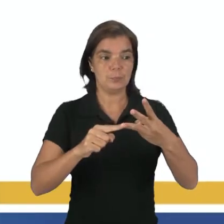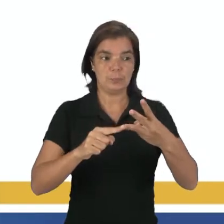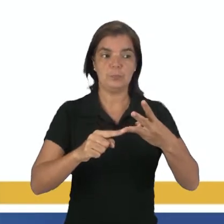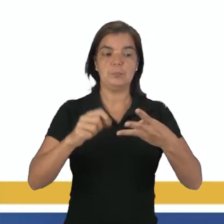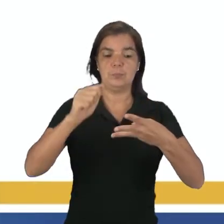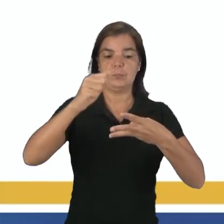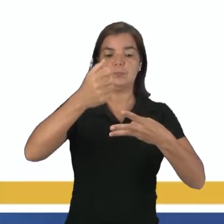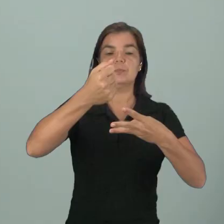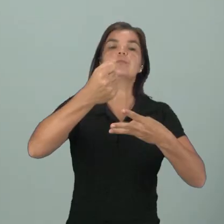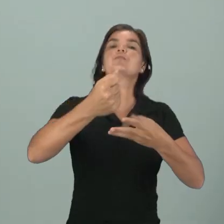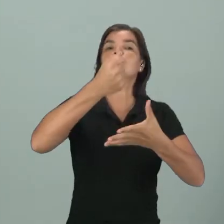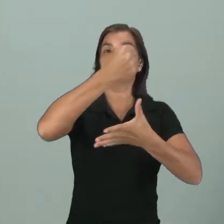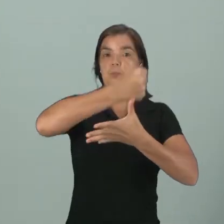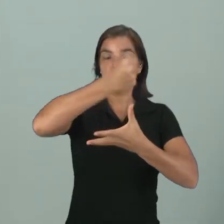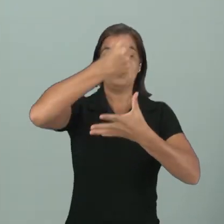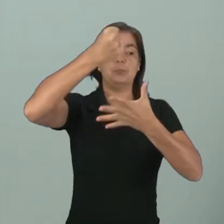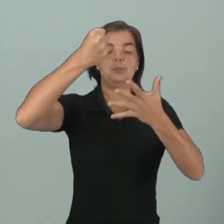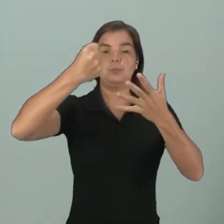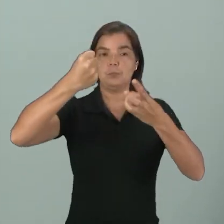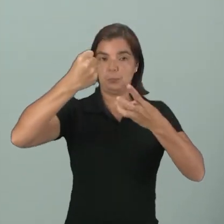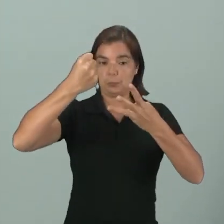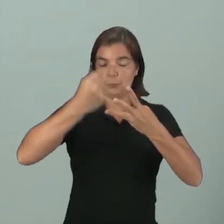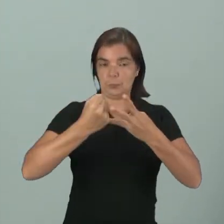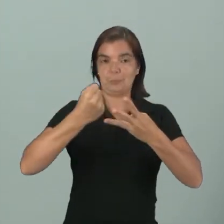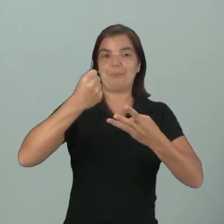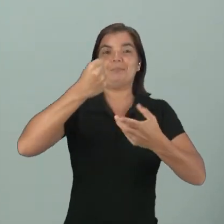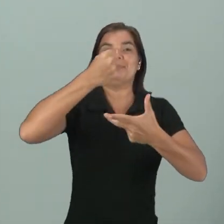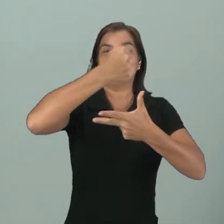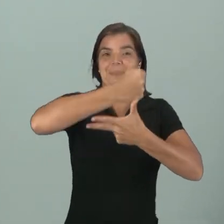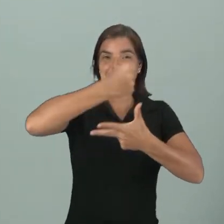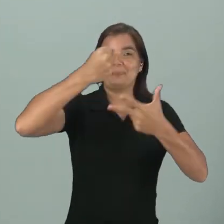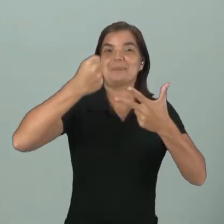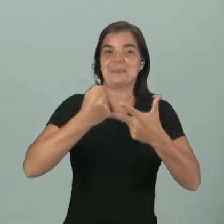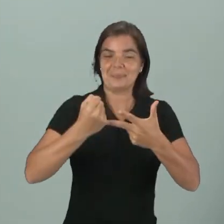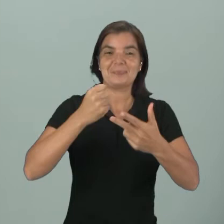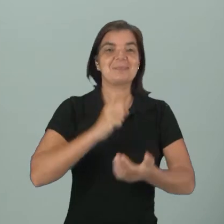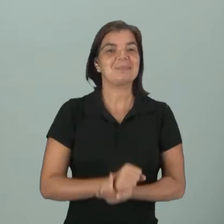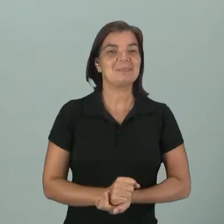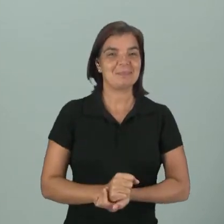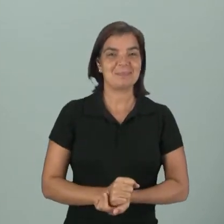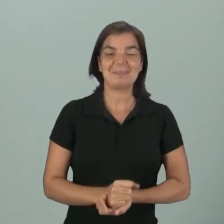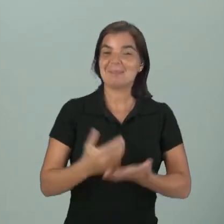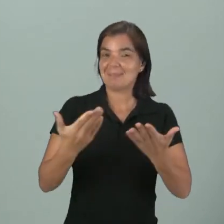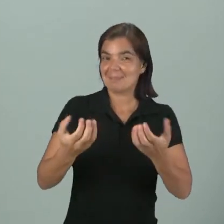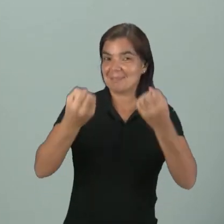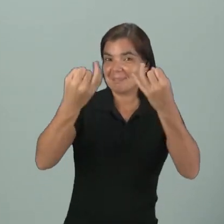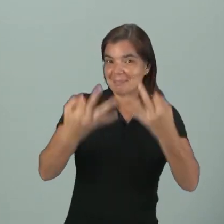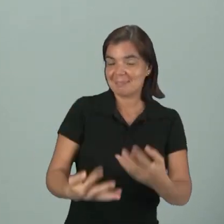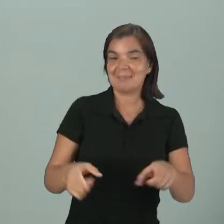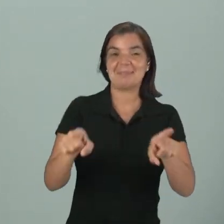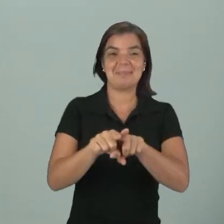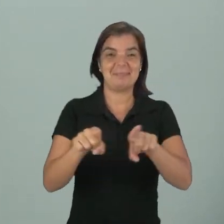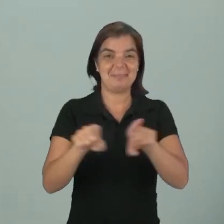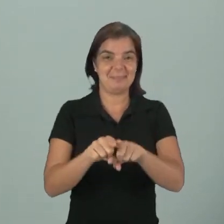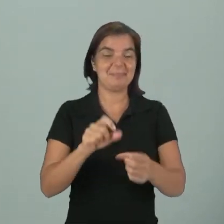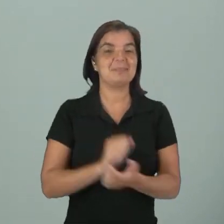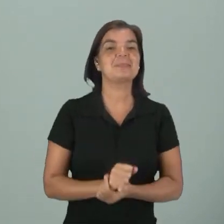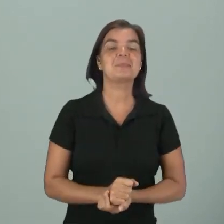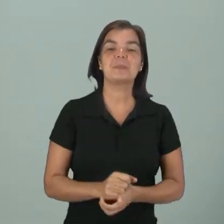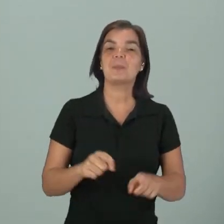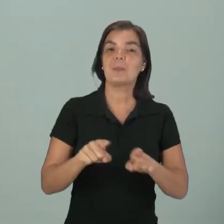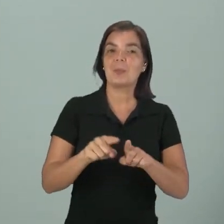ou seja, nesse contexto nós tivemos a emergência que foi muito pontuada pelo